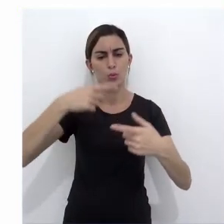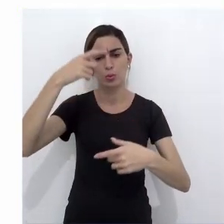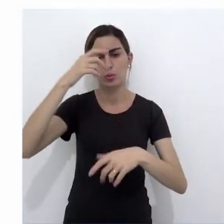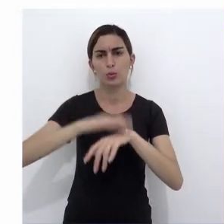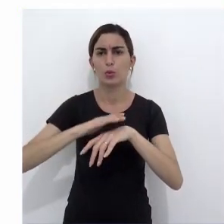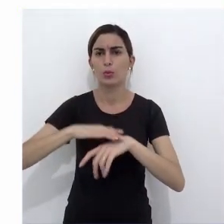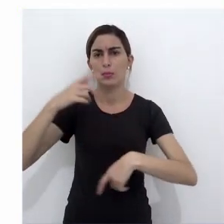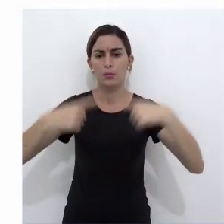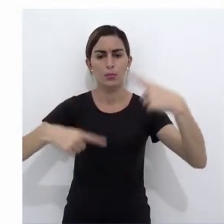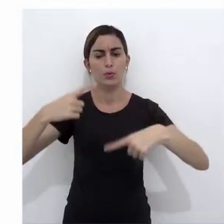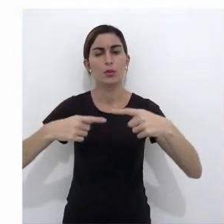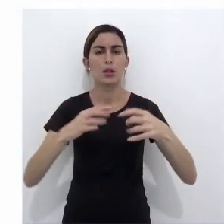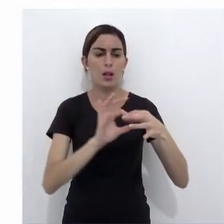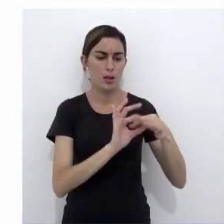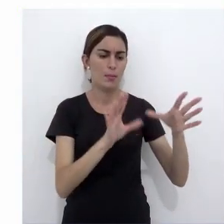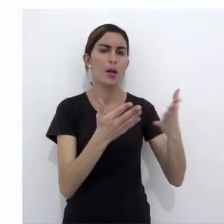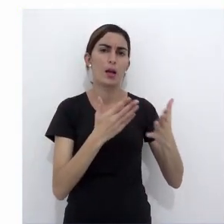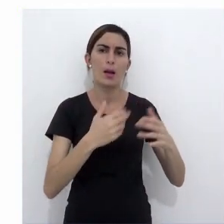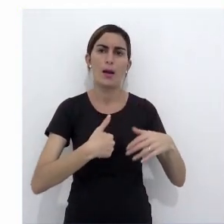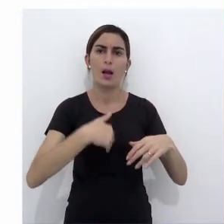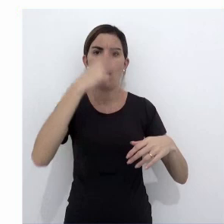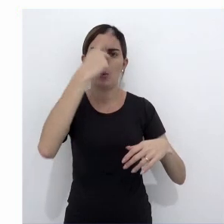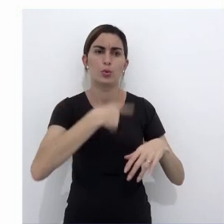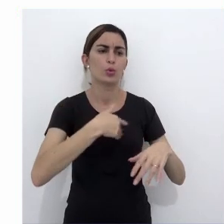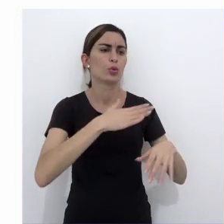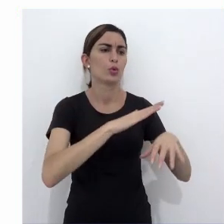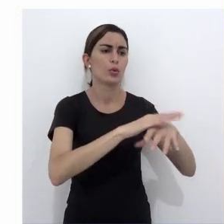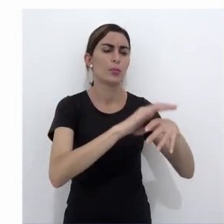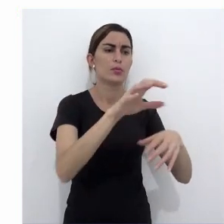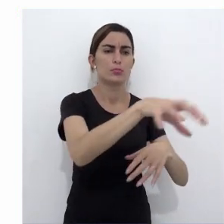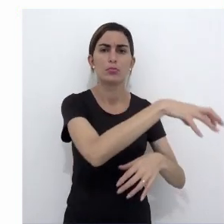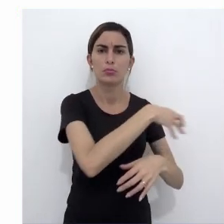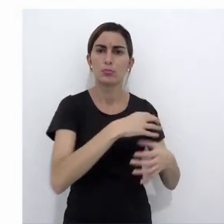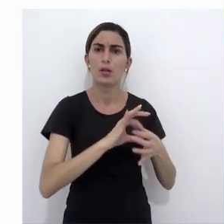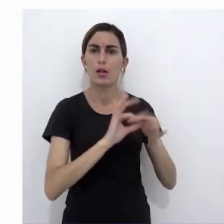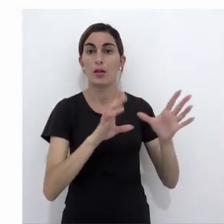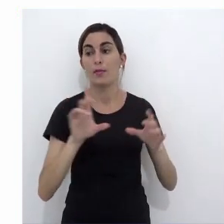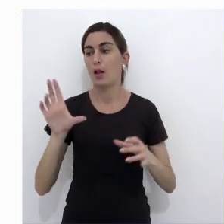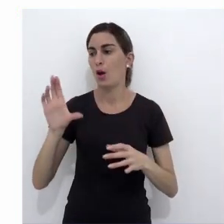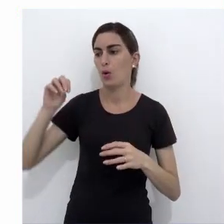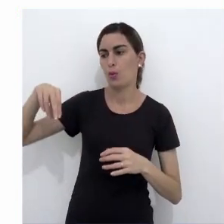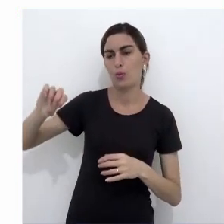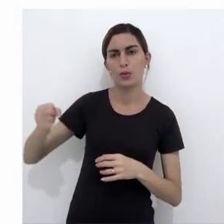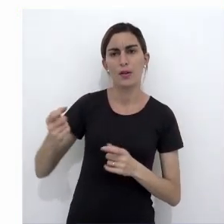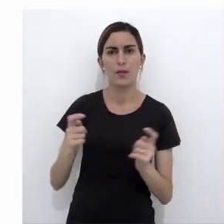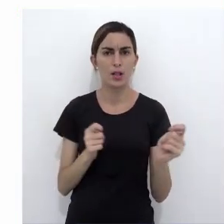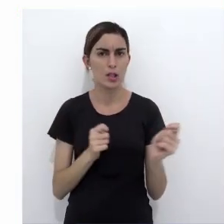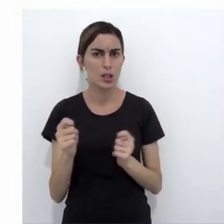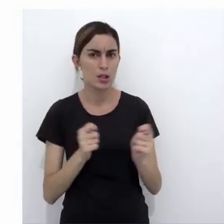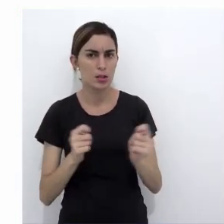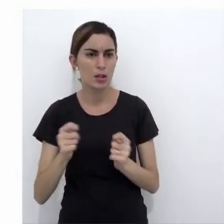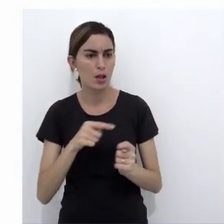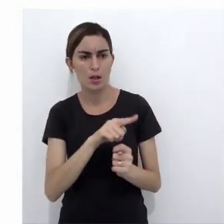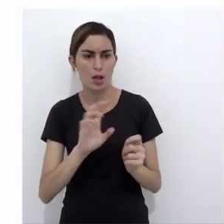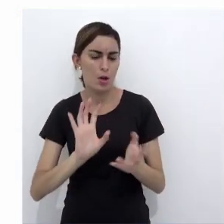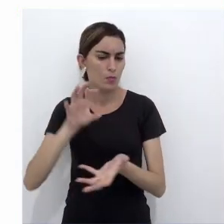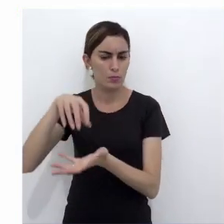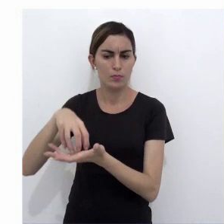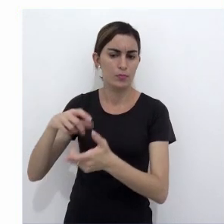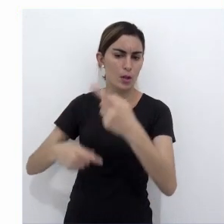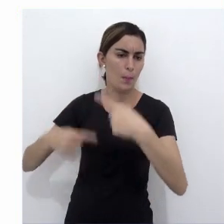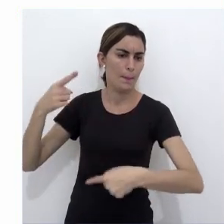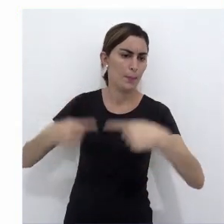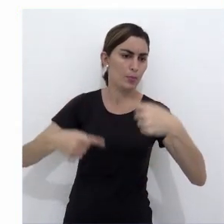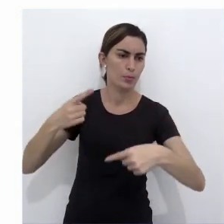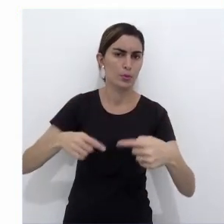os liberais queriam mais autonomia para as províncias, enquanto os conservadores era manter justamente esse centralismo